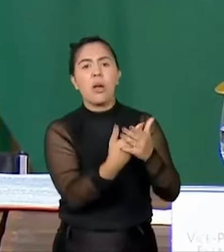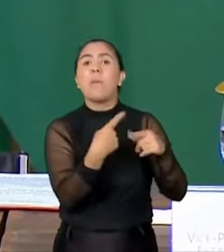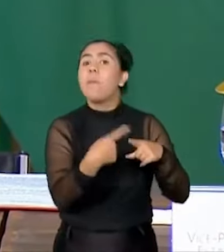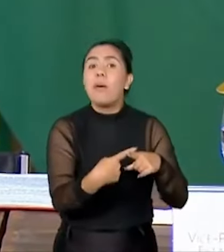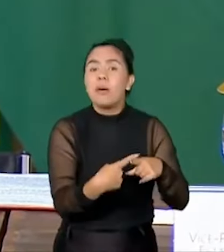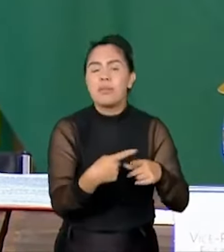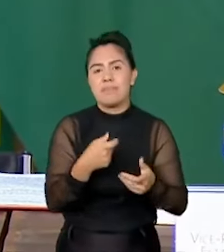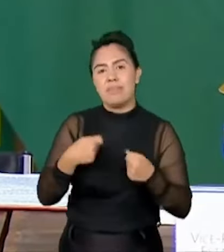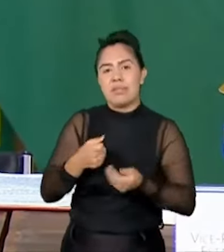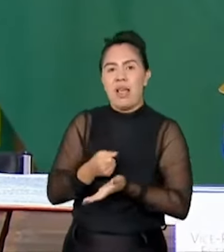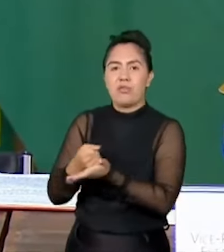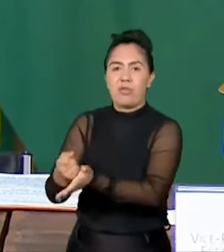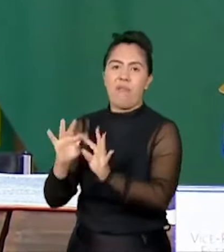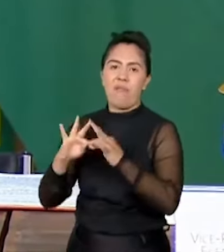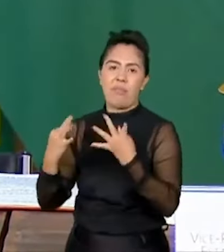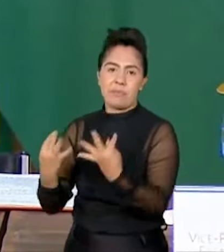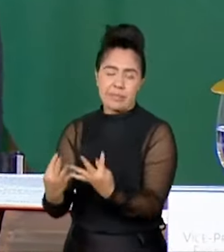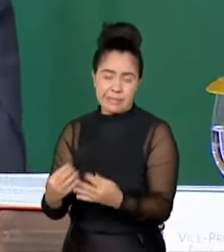familiar.